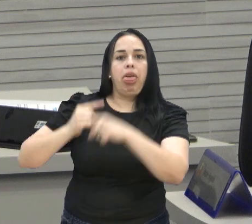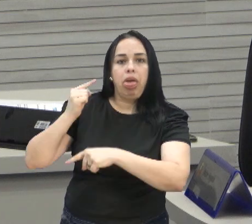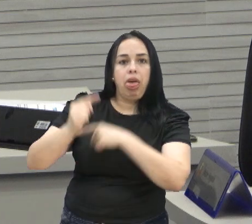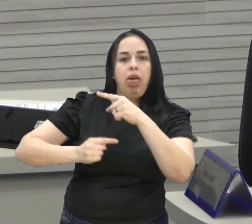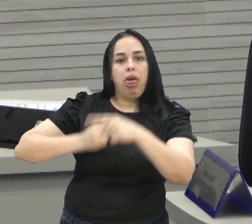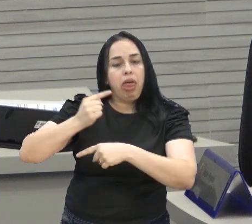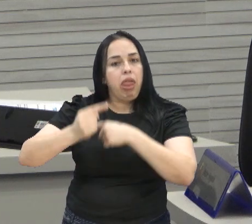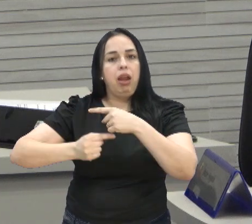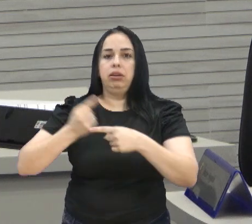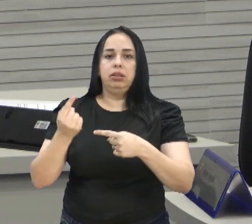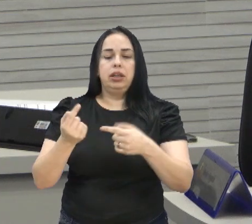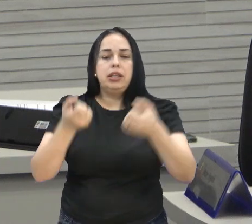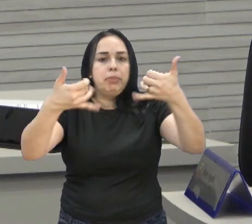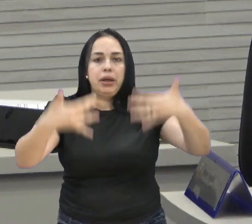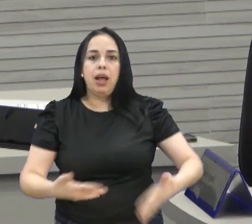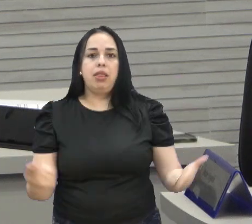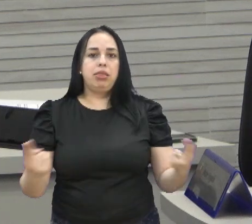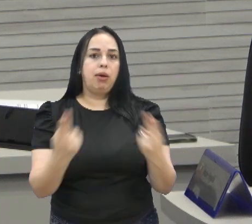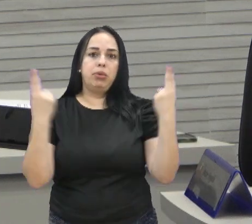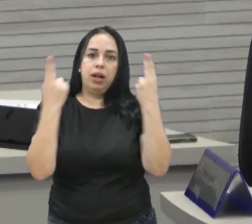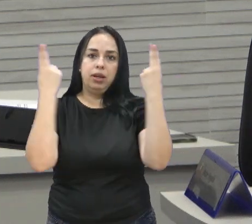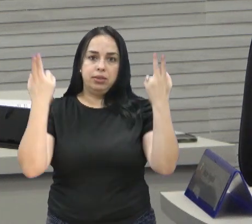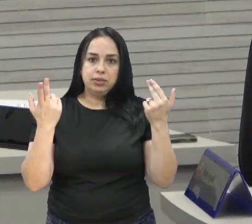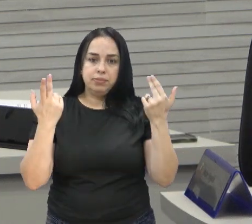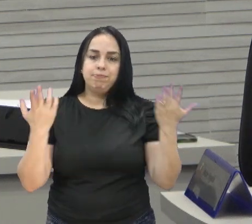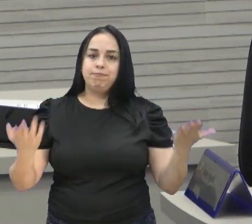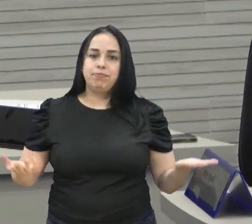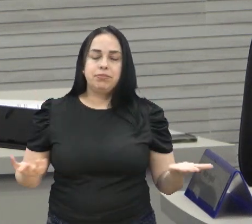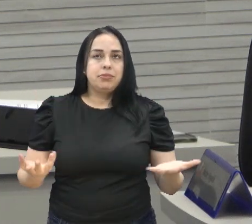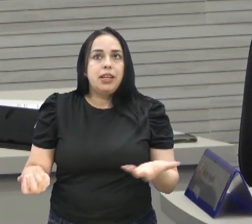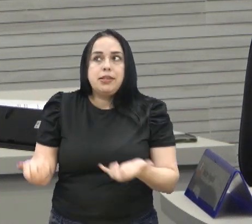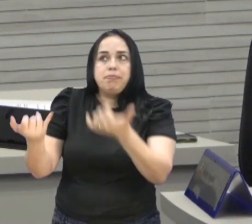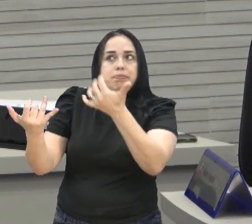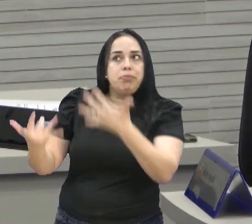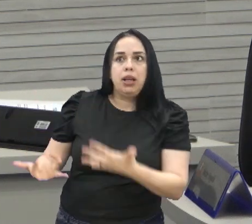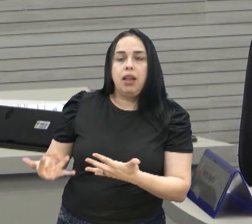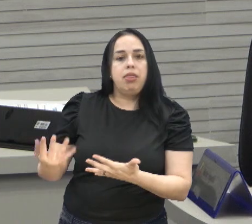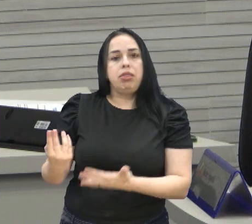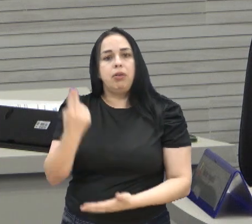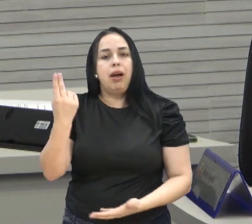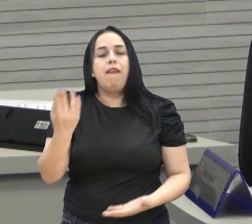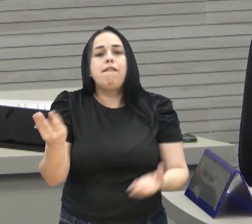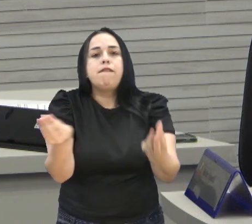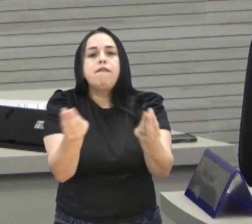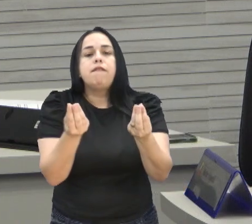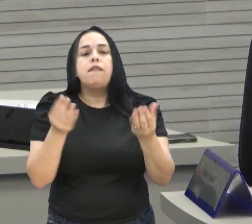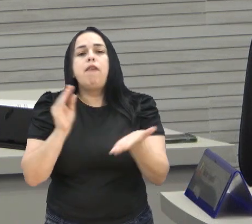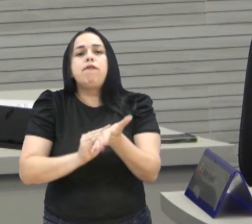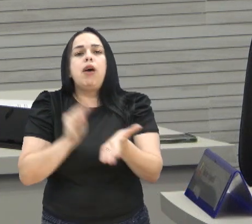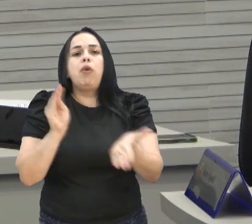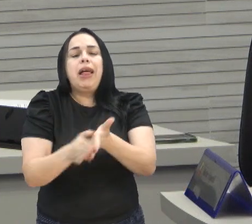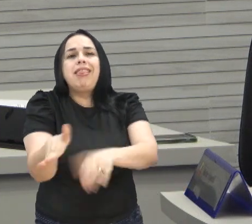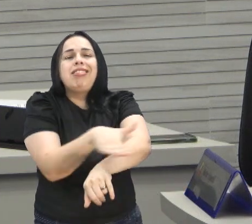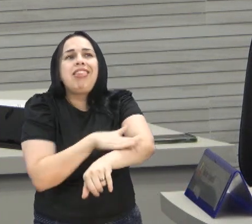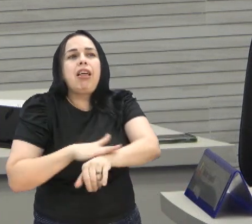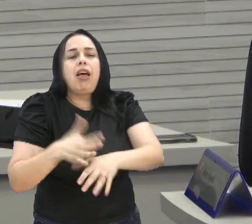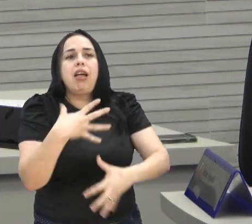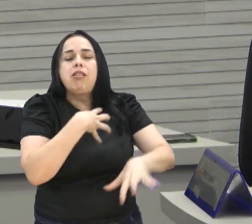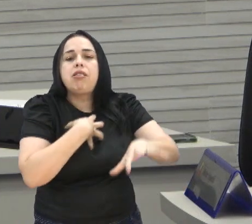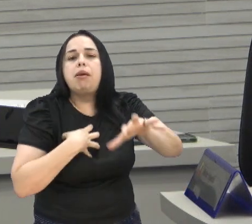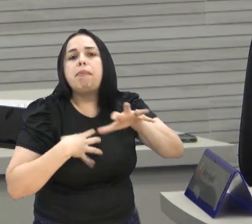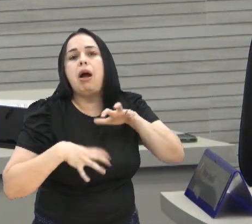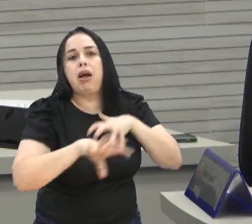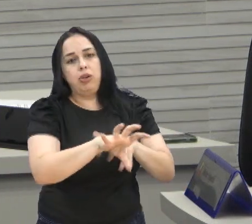dá para explicar, não tem terror, não dá para denominar, né? A falta de sensibilidade dos